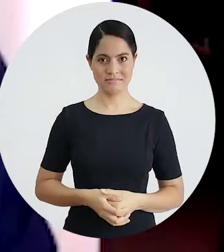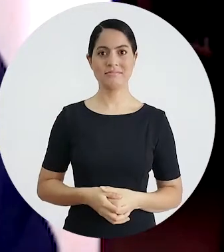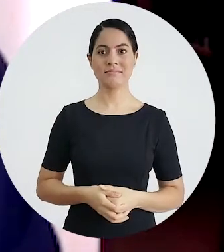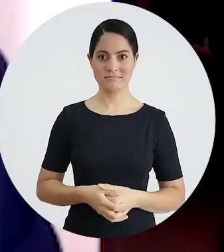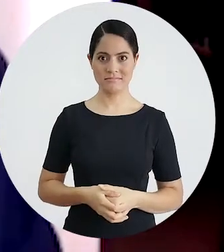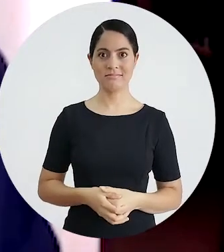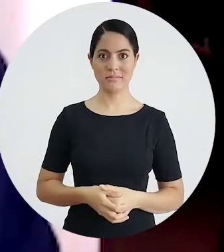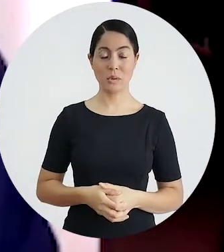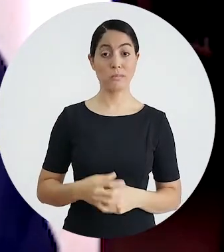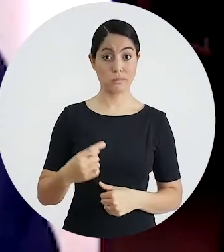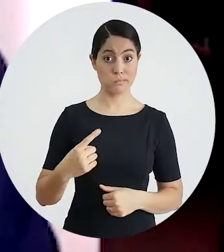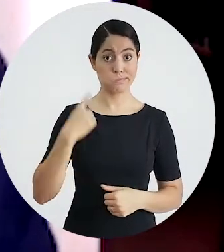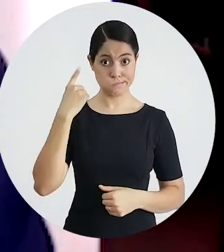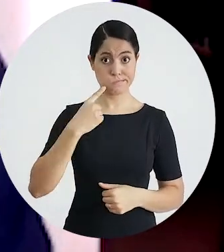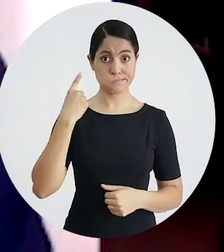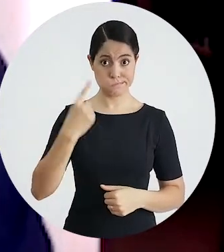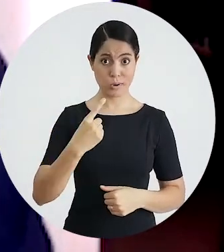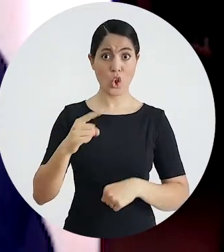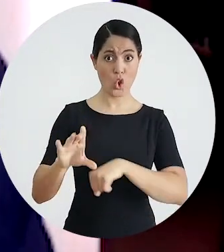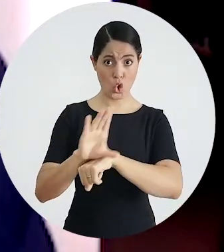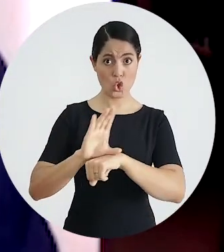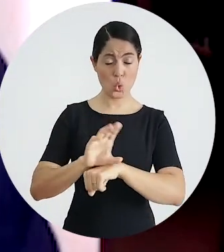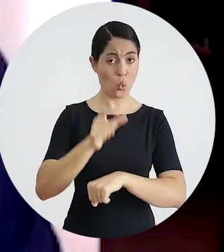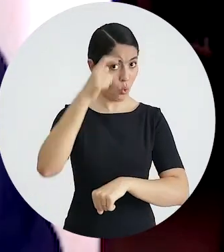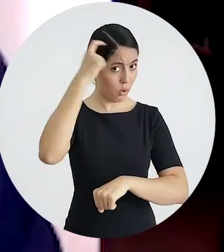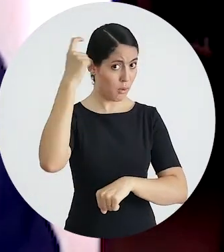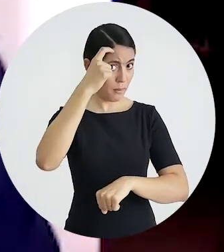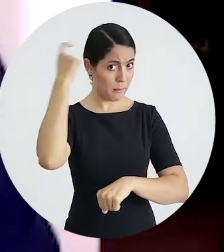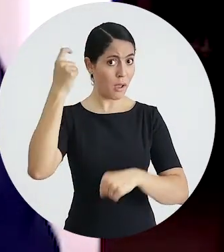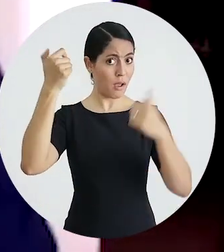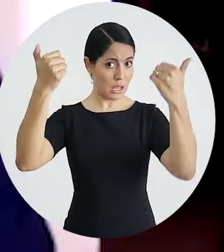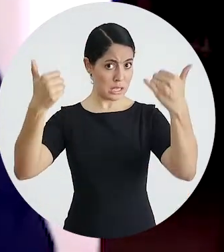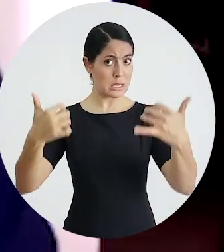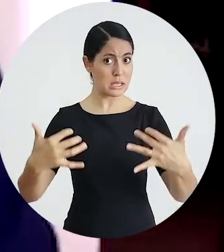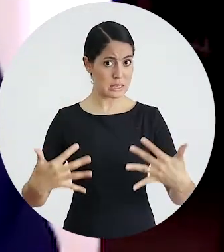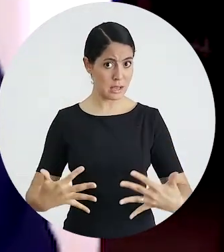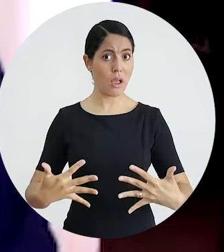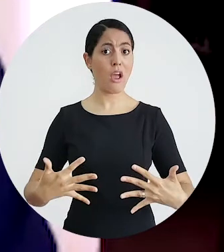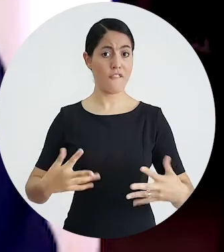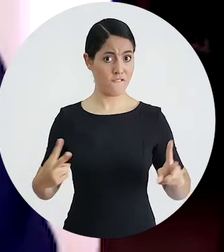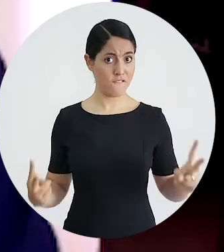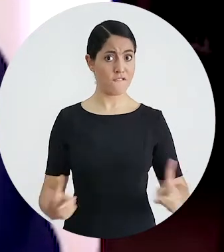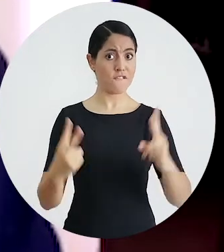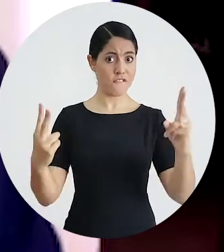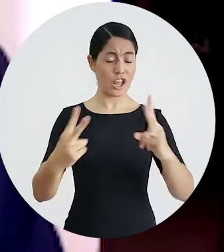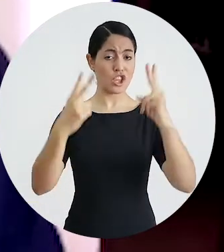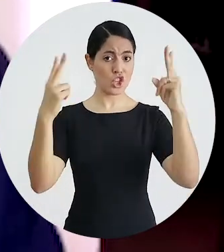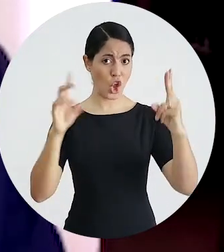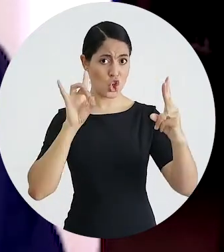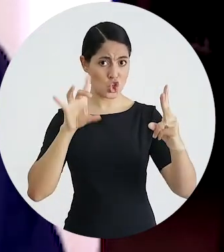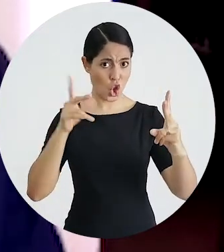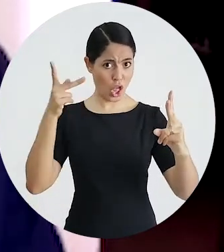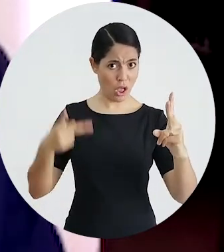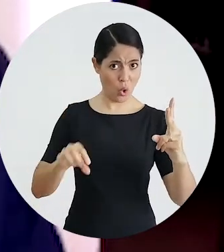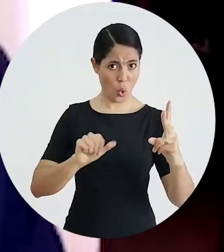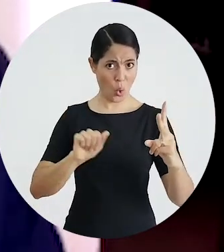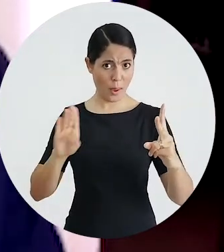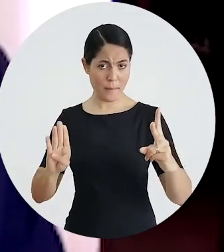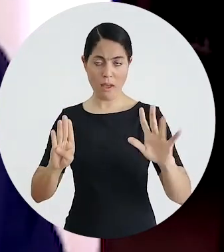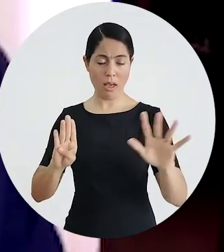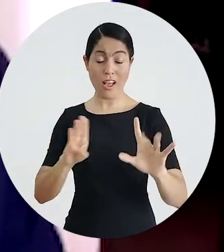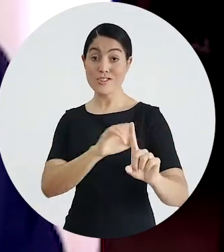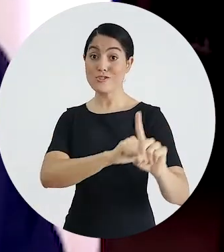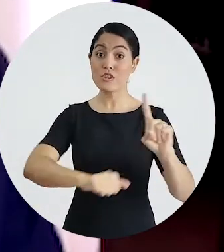Para o procurador constitucional da OAB, Marcos Vinícius Furtado Coelho, essa vitória não é tão somente da